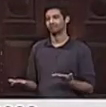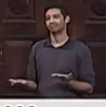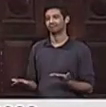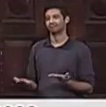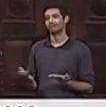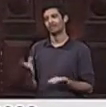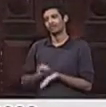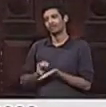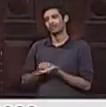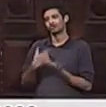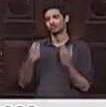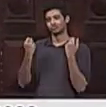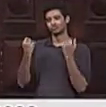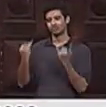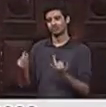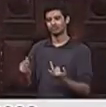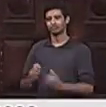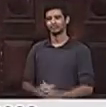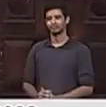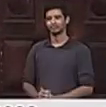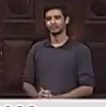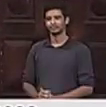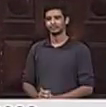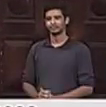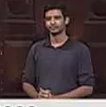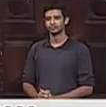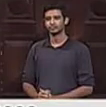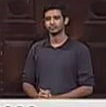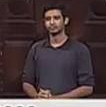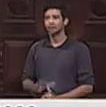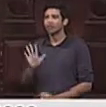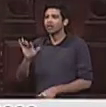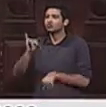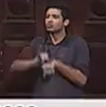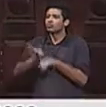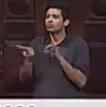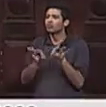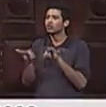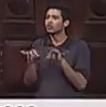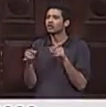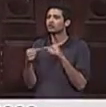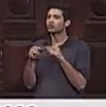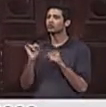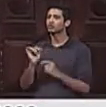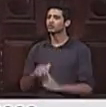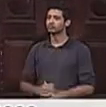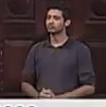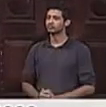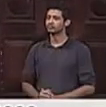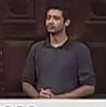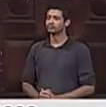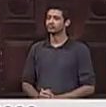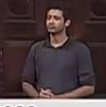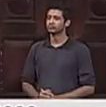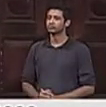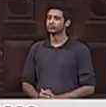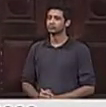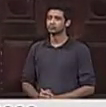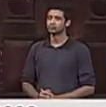e durou pouco em função da sessão de vetos, mas sobre o projeto relacionado